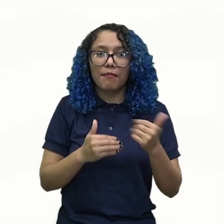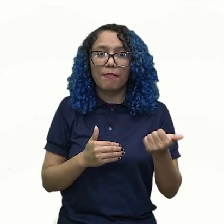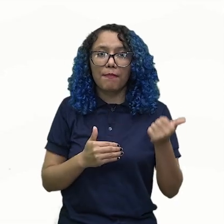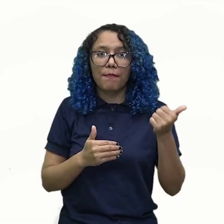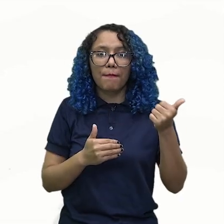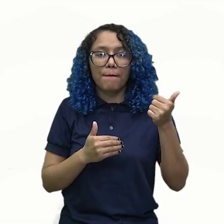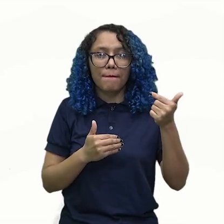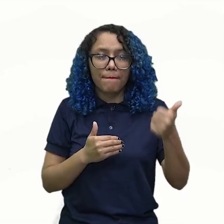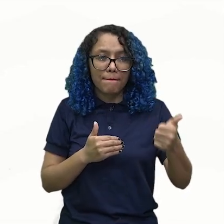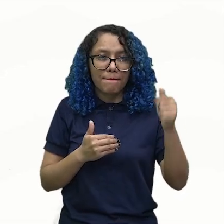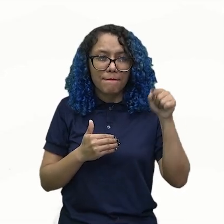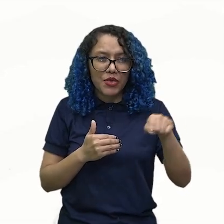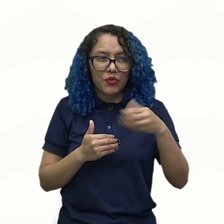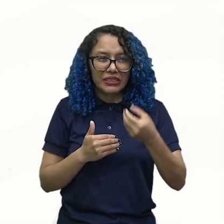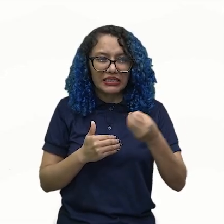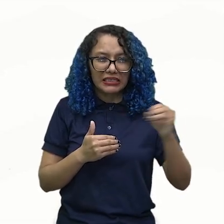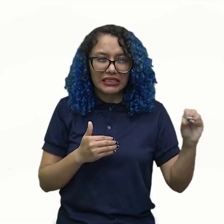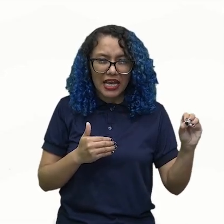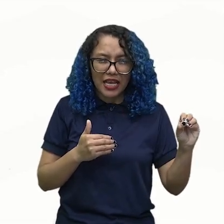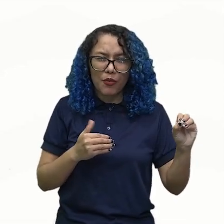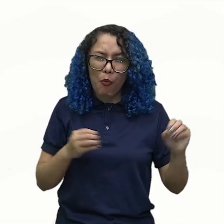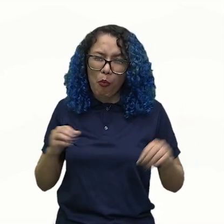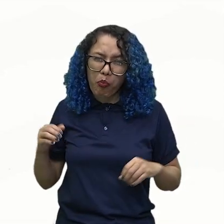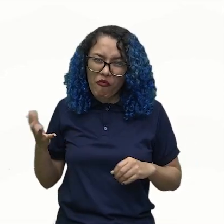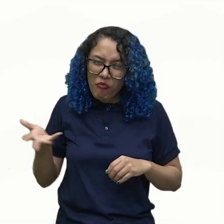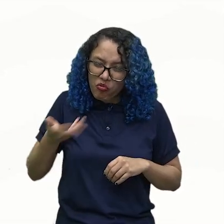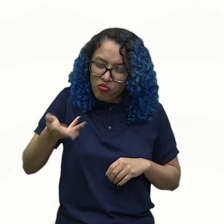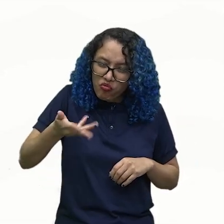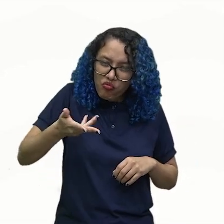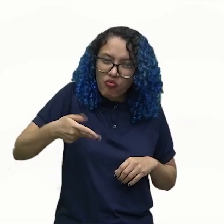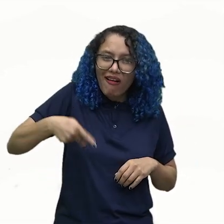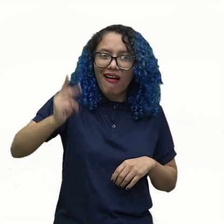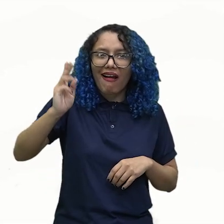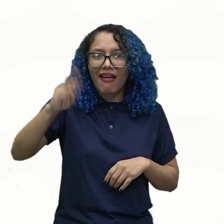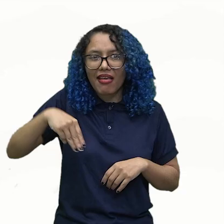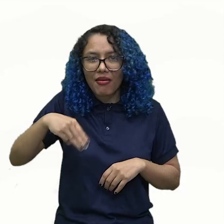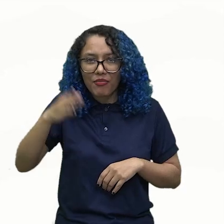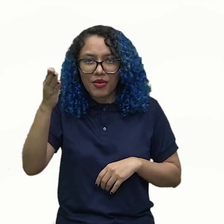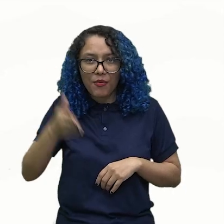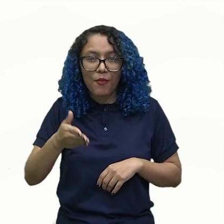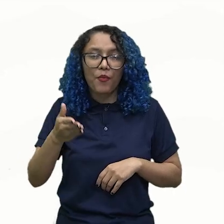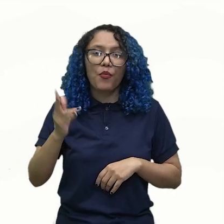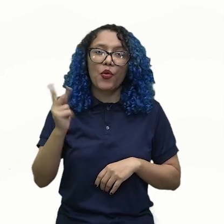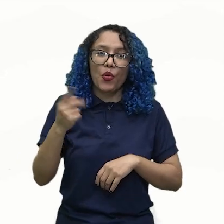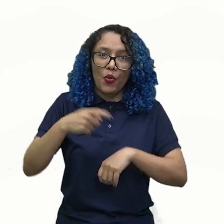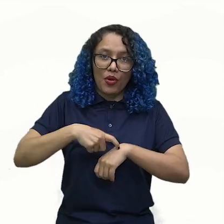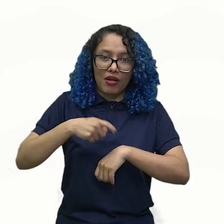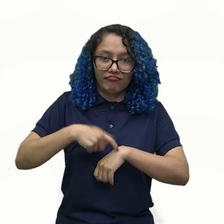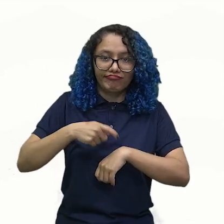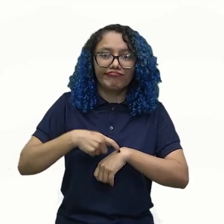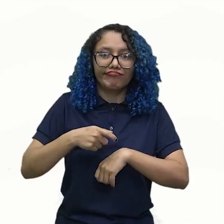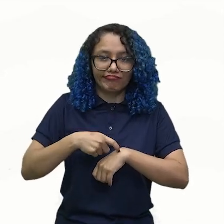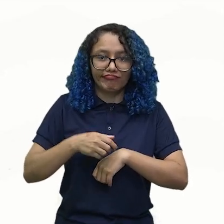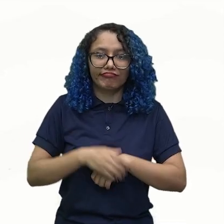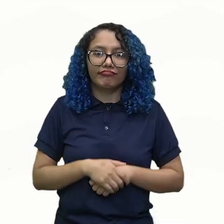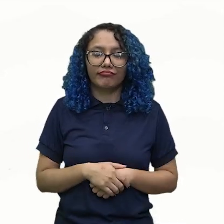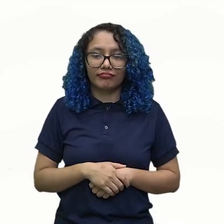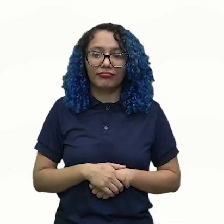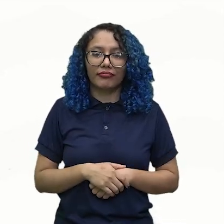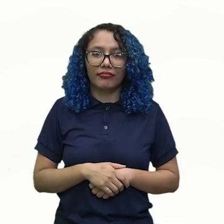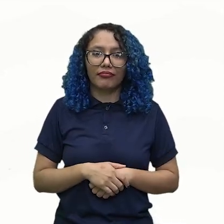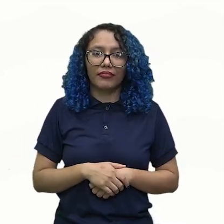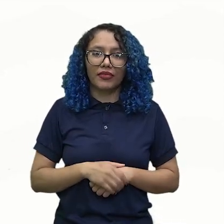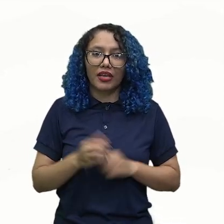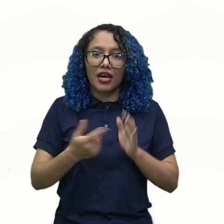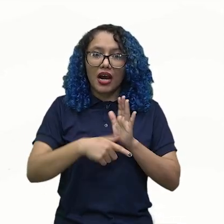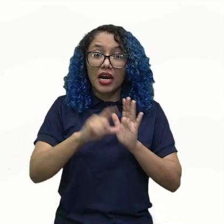por hora, tá. Então olha só, nós deixamos de nos conectar a 16 quilômetros por hora e passamos a nos conectar